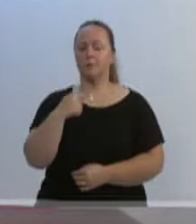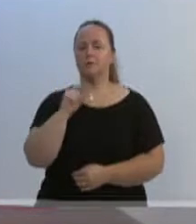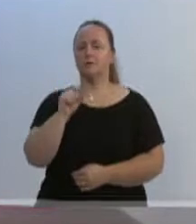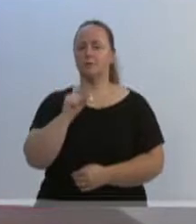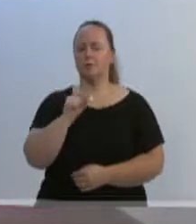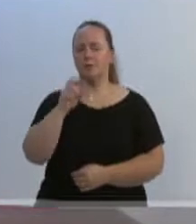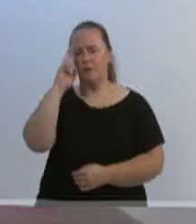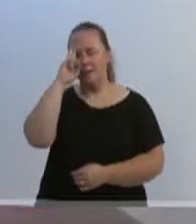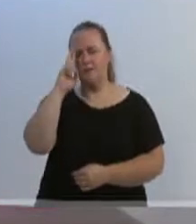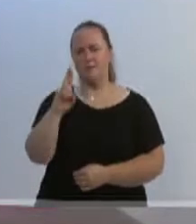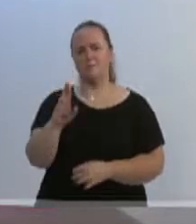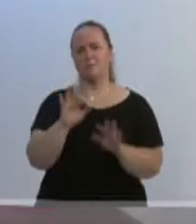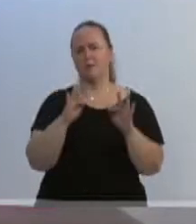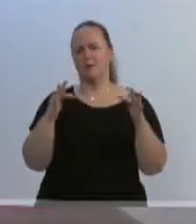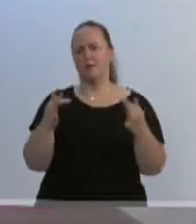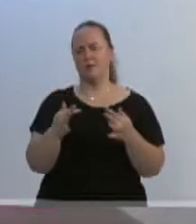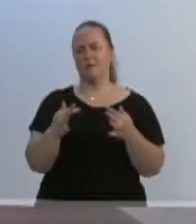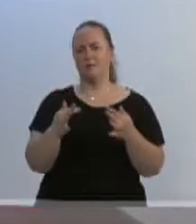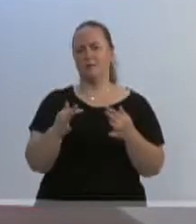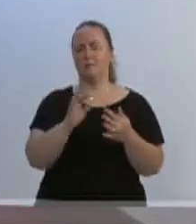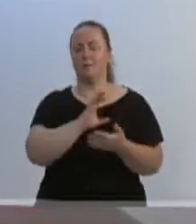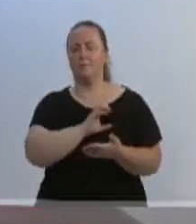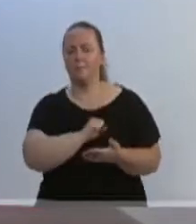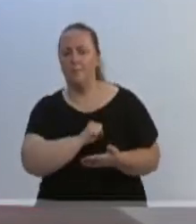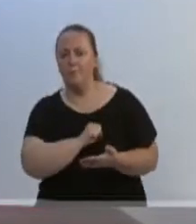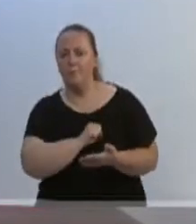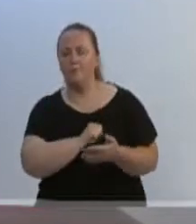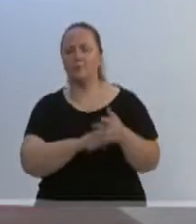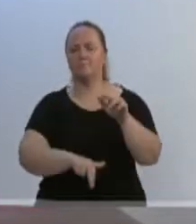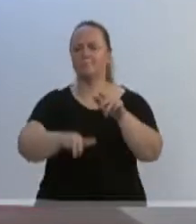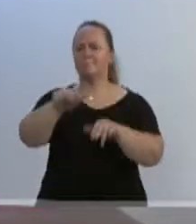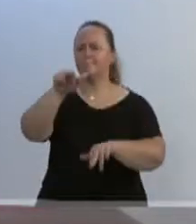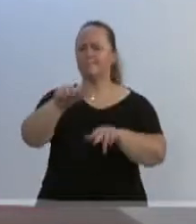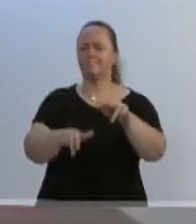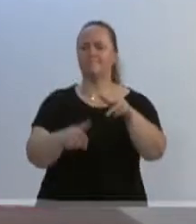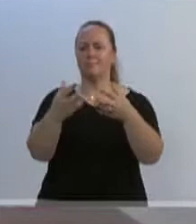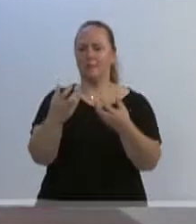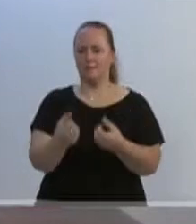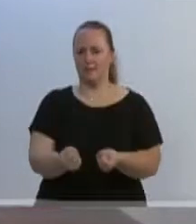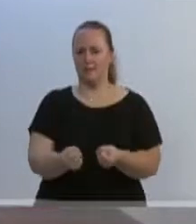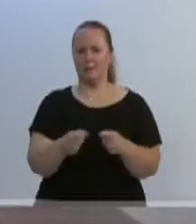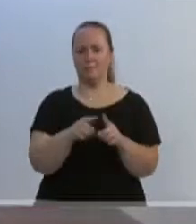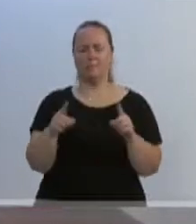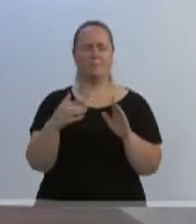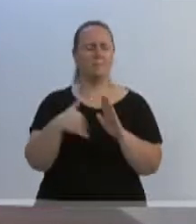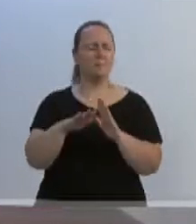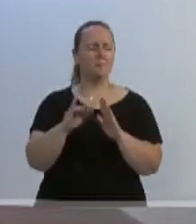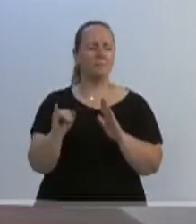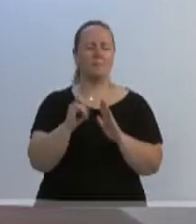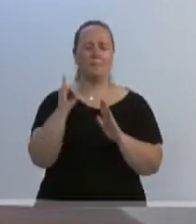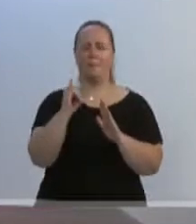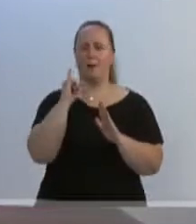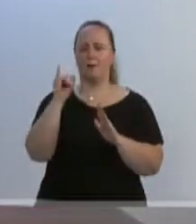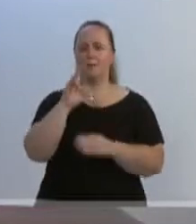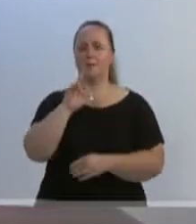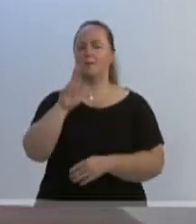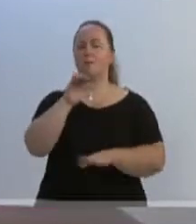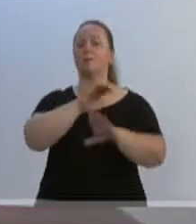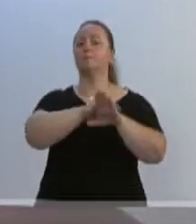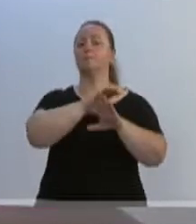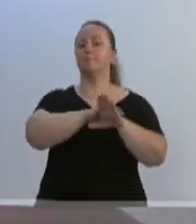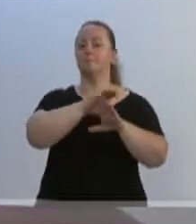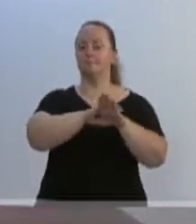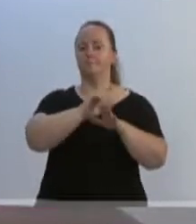às famílias, amor e diversidade. Mas, para cima de tudo, não é a ideologia